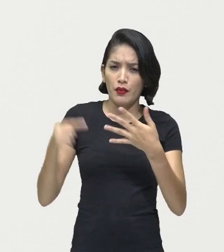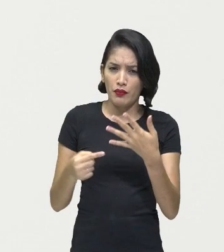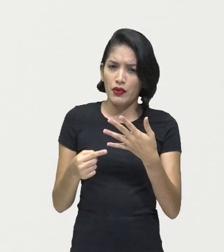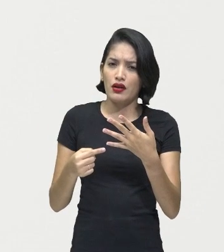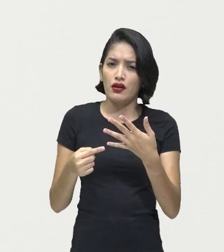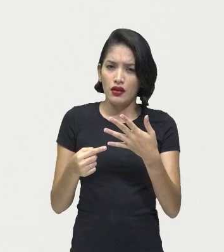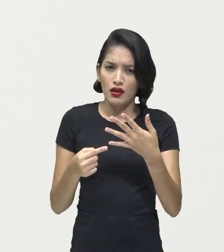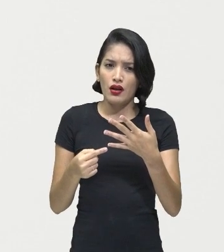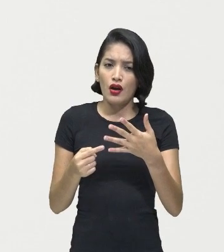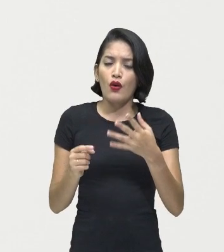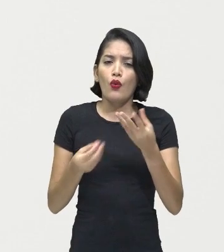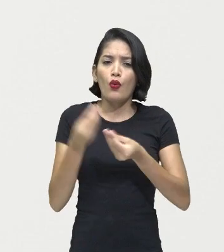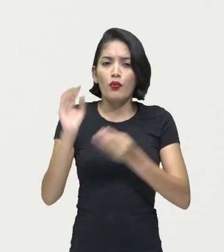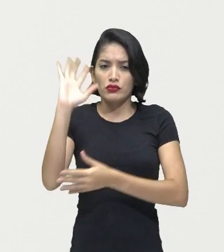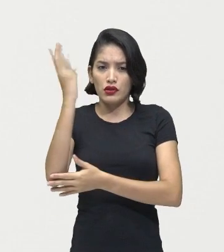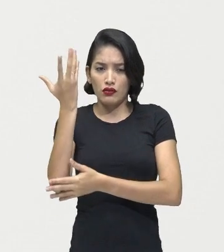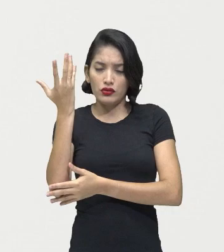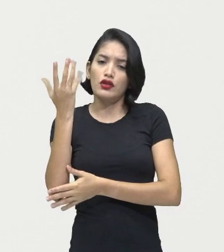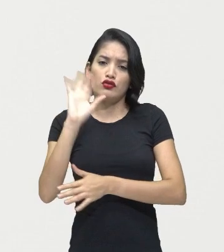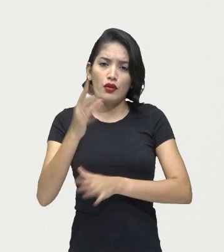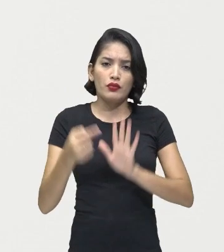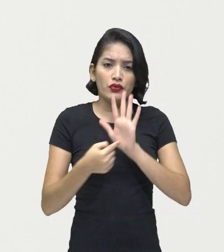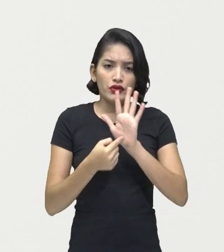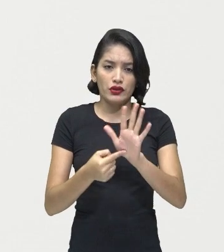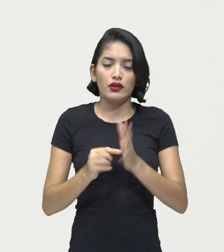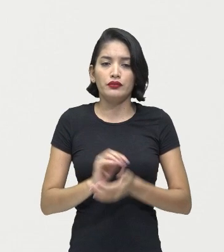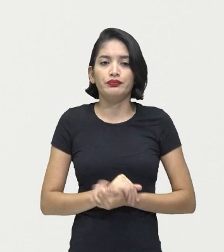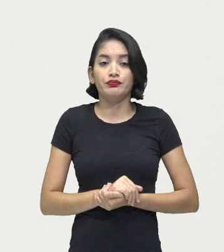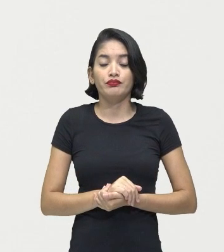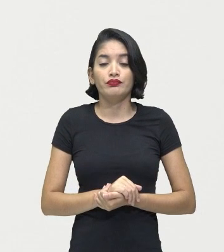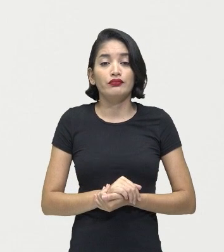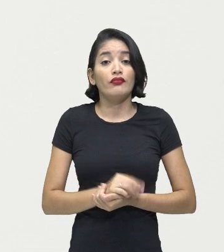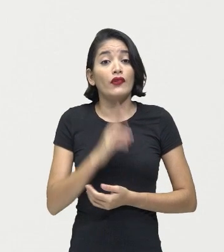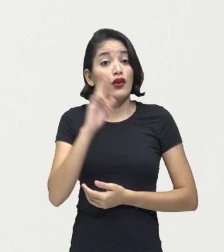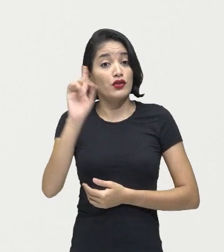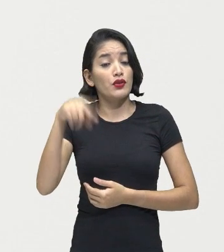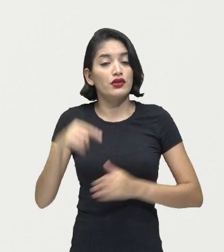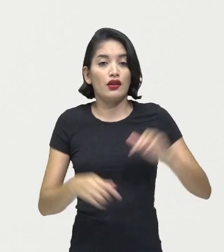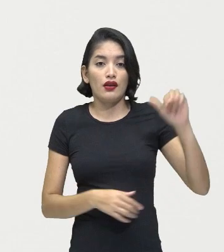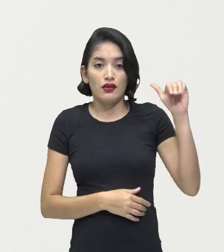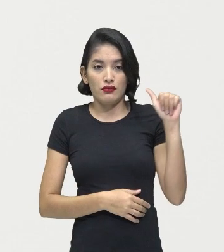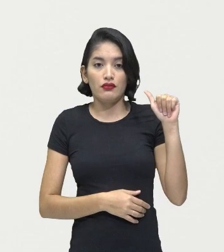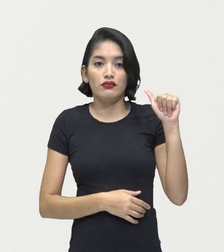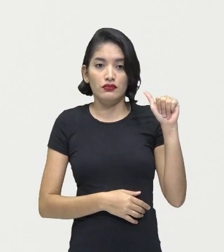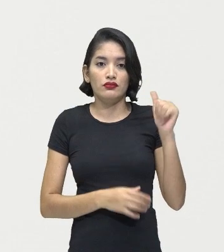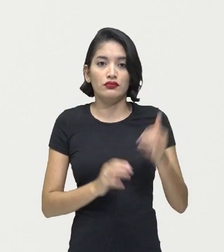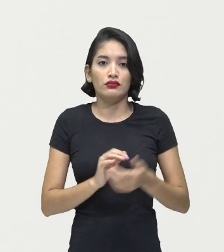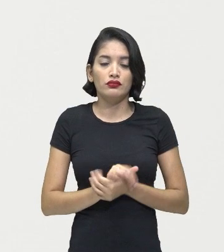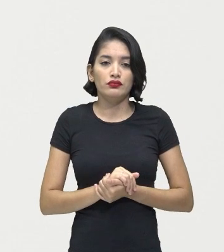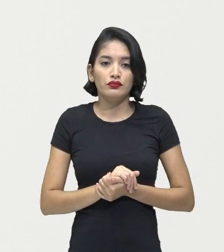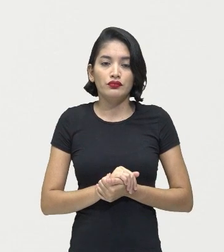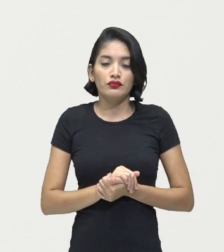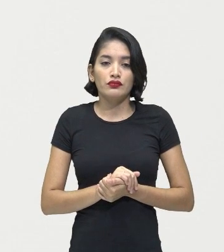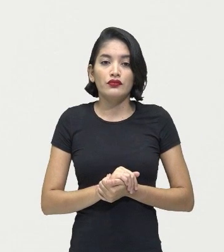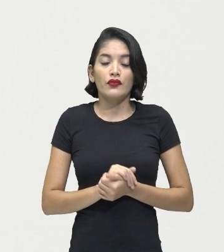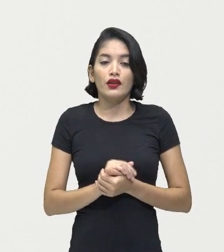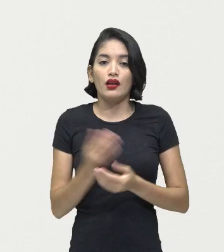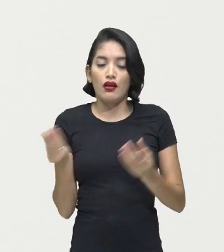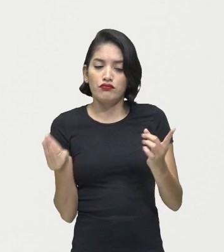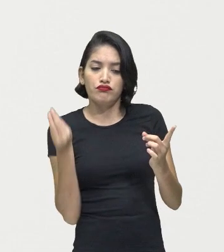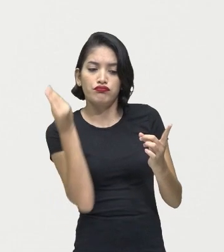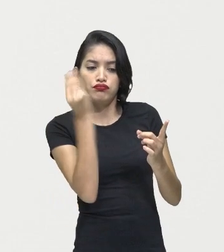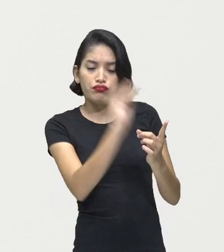vai acrescentar uma informação à oração anterior. No caso aqui, olha, ele tá adicionando